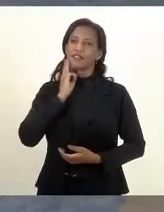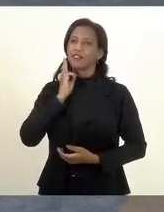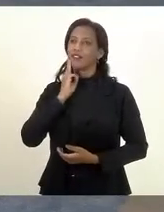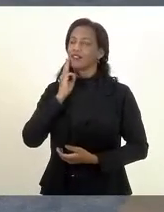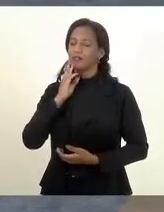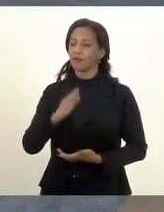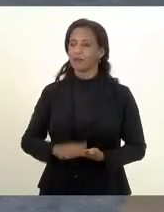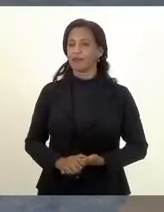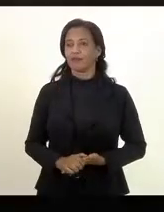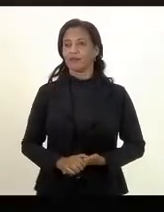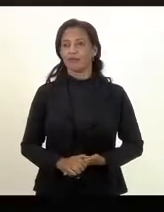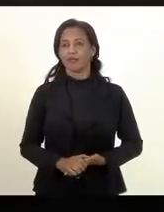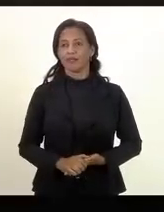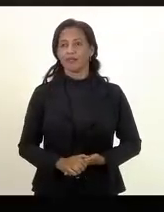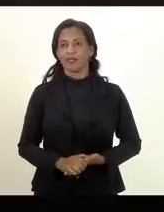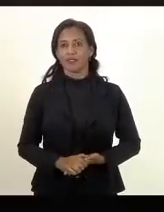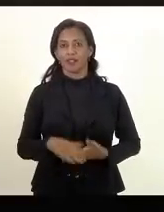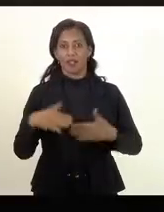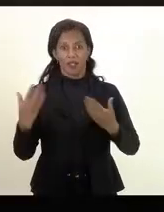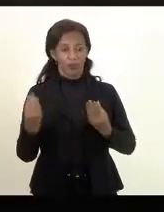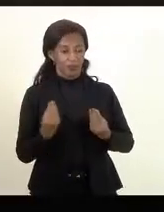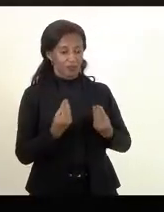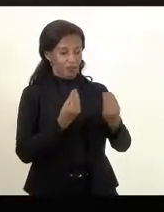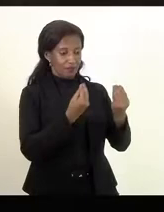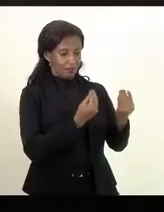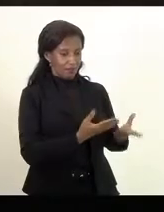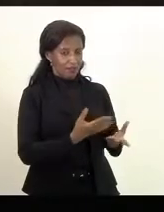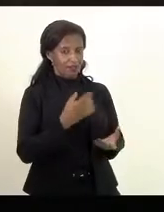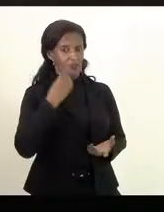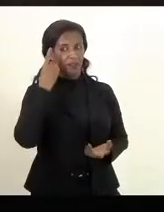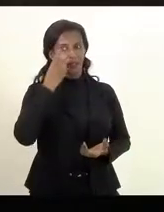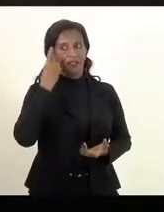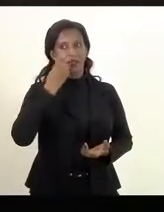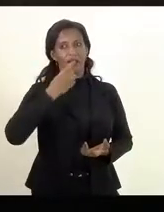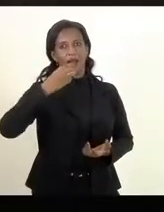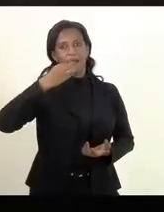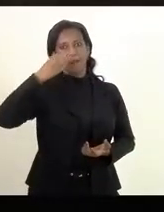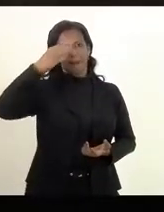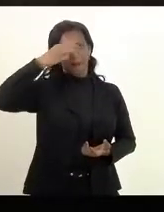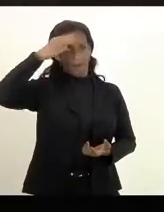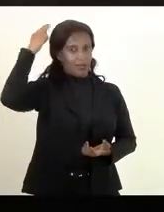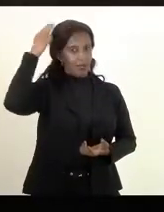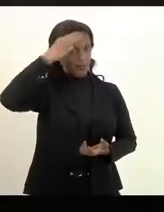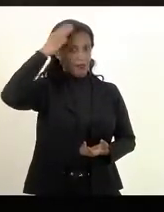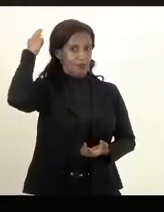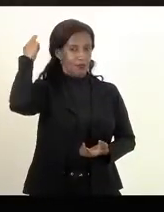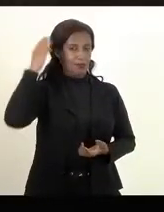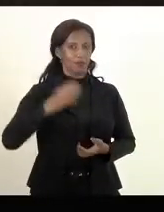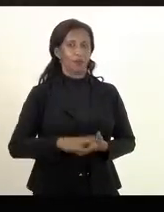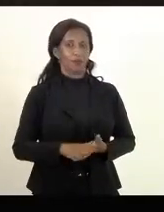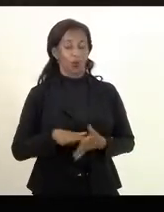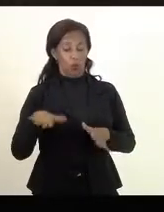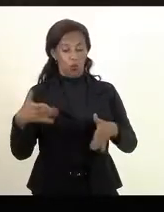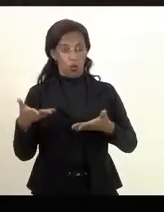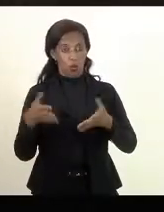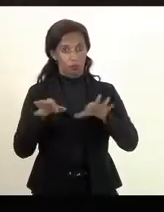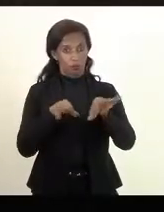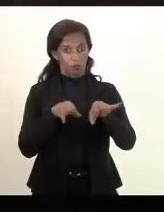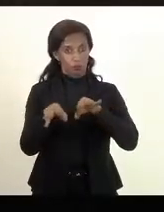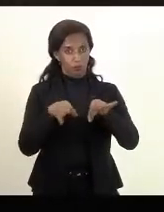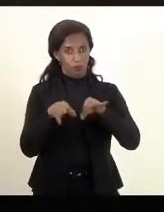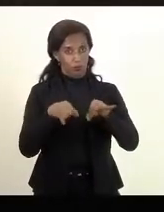Eu até entreguei ao deputado Márcio Pacheco, na última sessão, quando esse projeto veio à pauta,